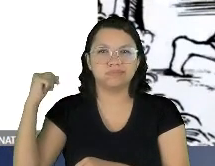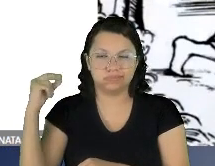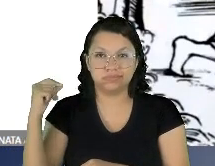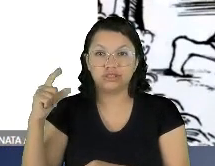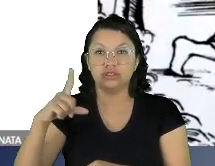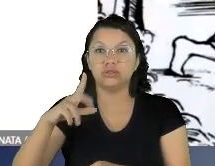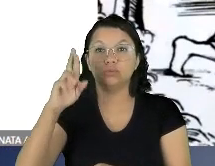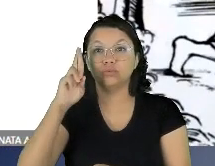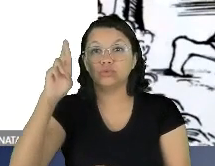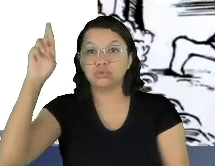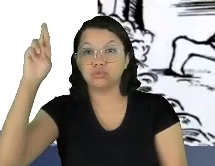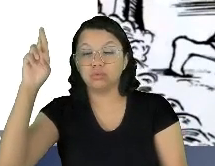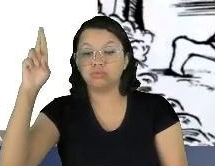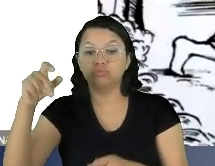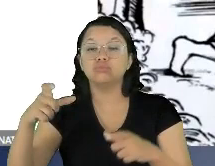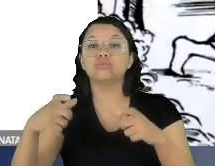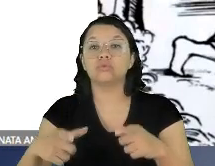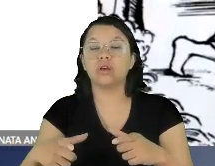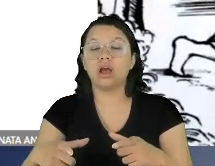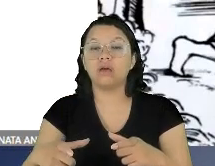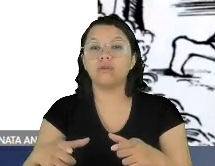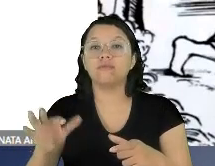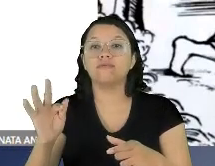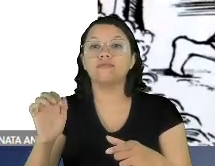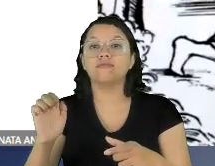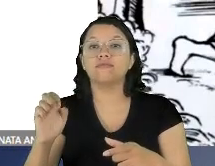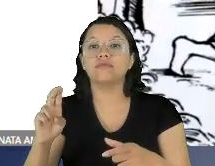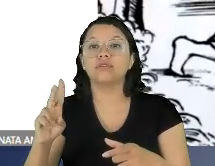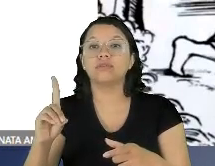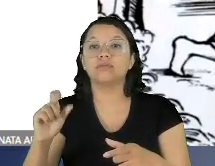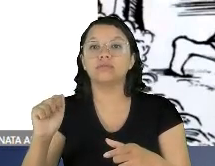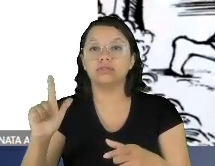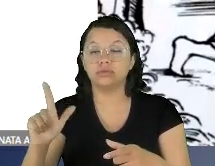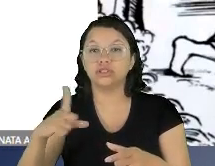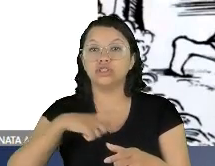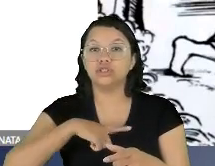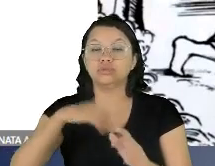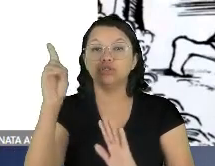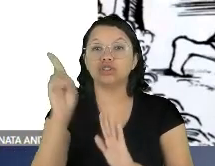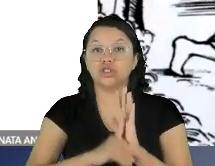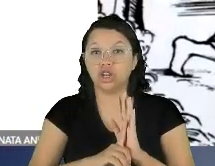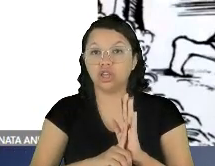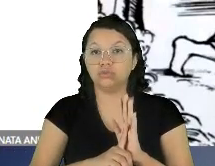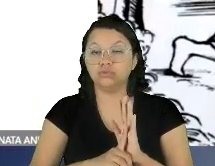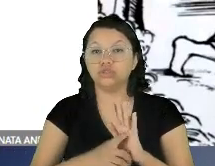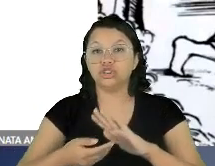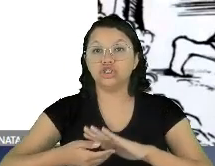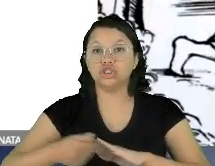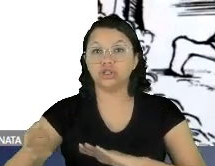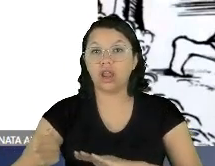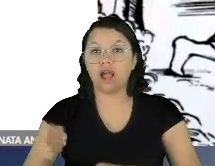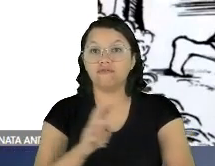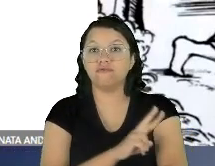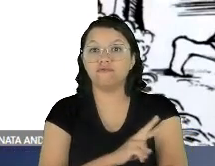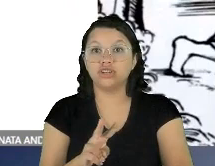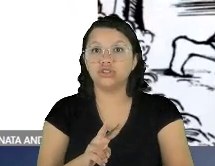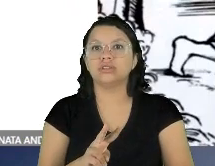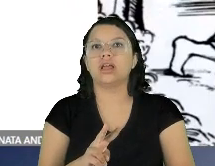da primeira noite. Ele tinha o direito de passar a primeira noite e tirar a virgindade da sua serva